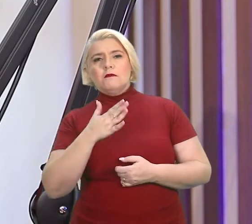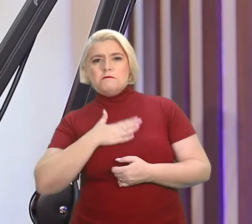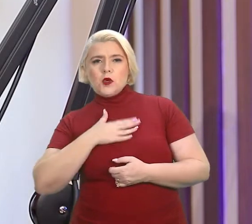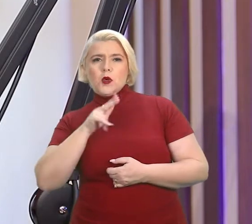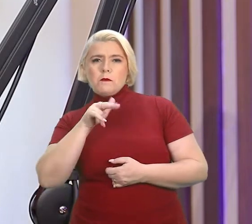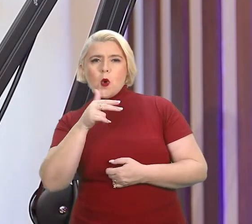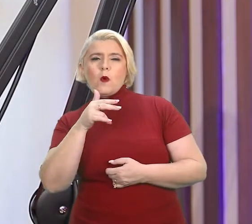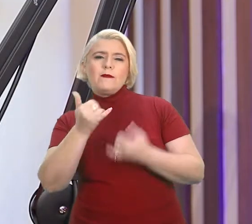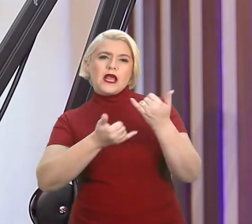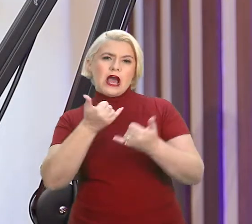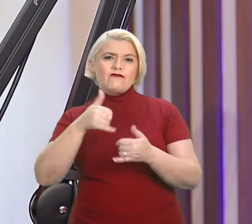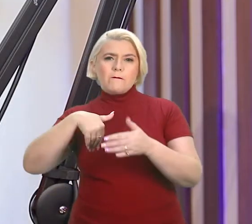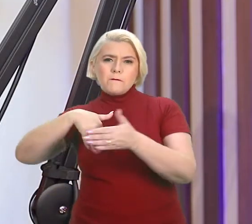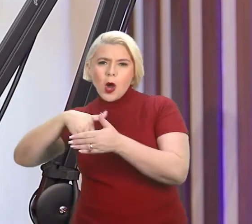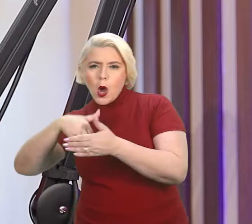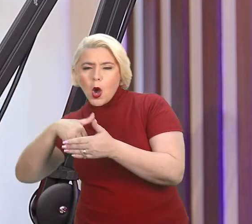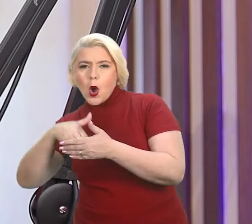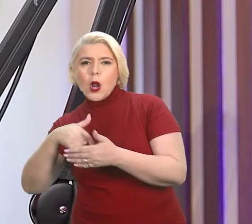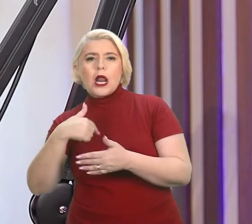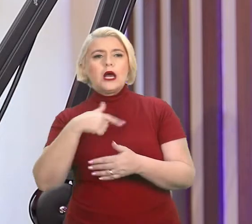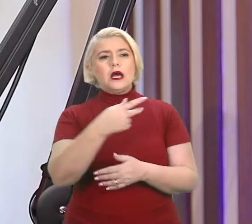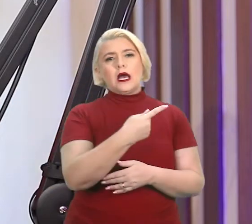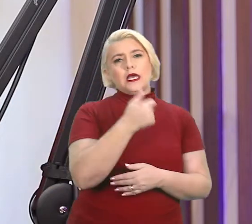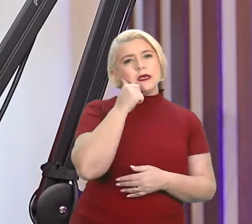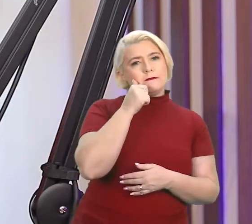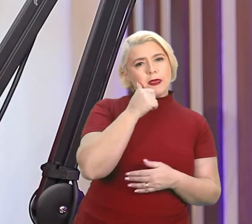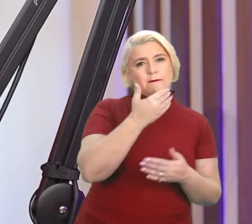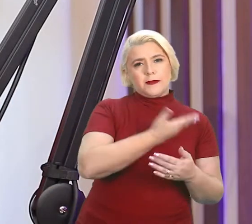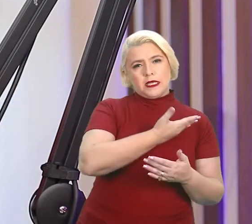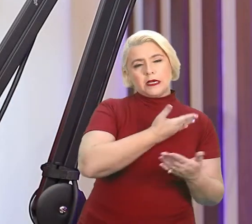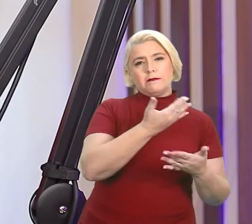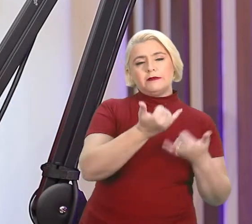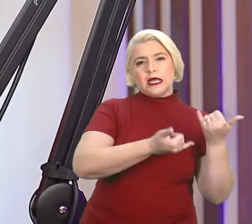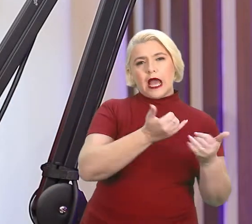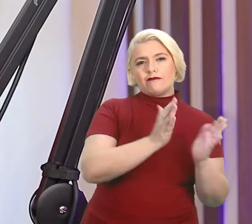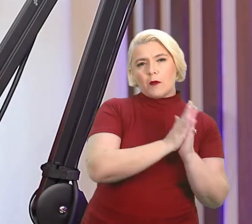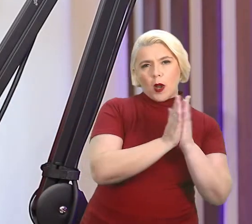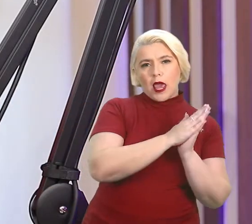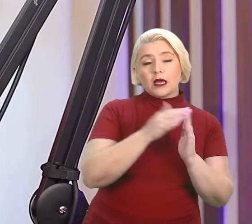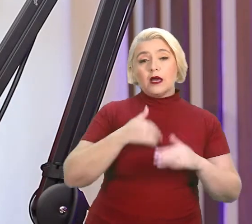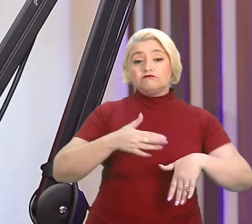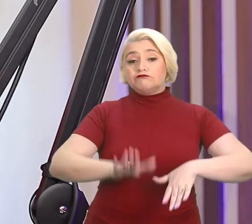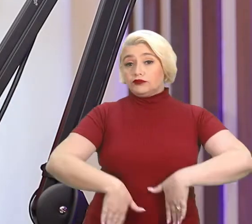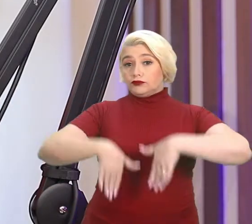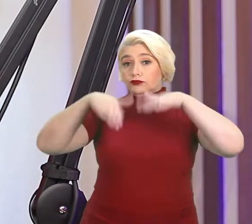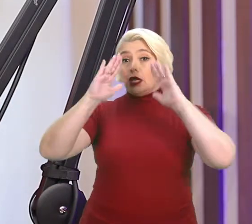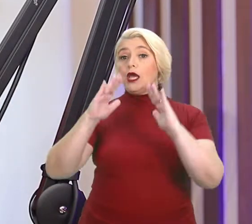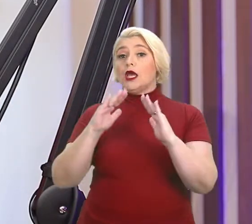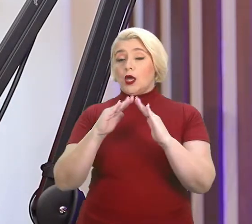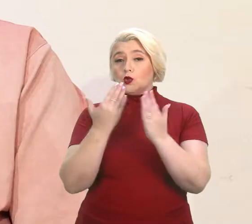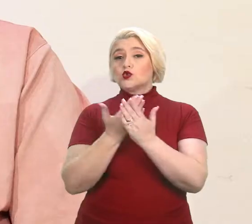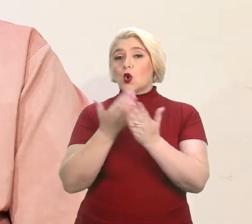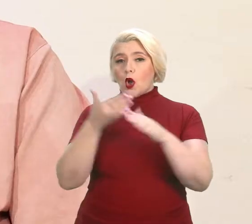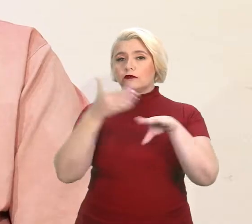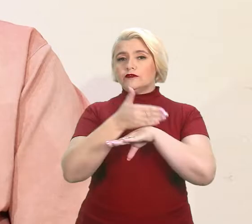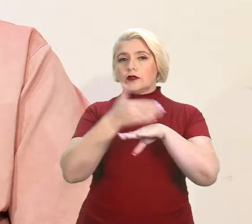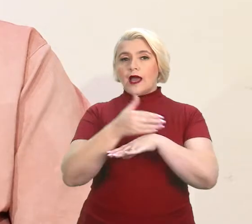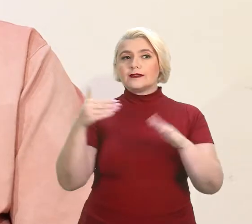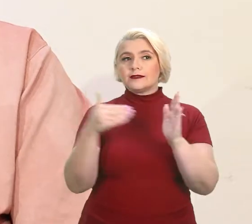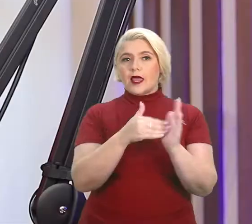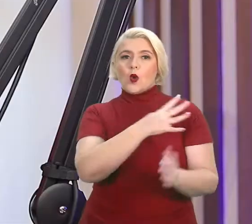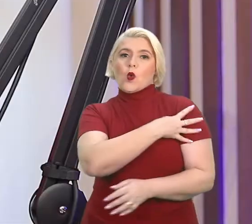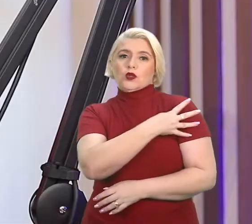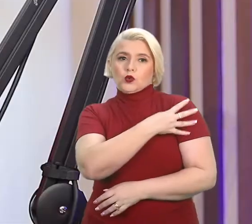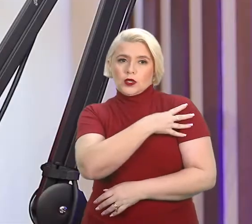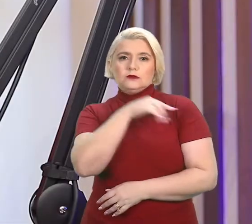brincava de boneca. E aí a gente cresceu por ali. Eu estudei lá até o 4º ano. Lá no Novo Horizonte.